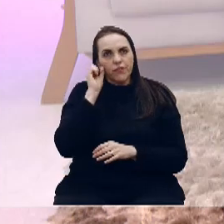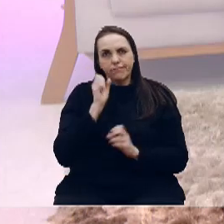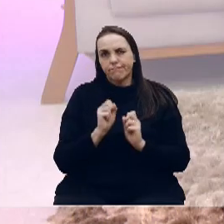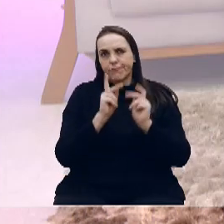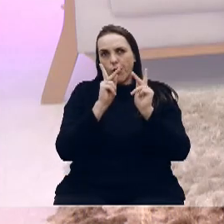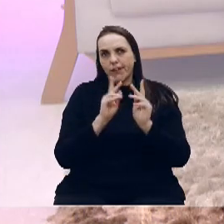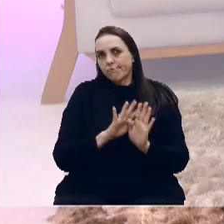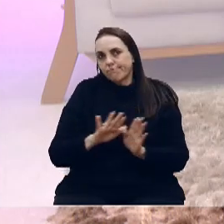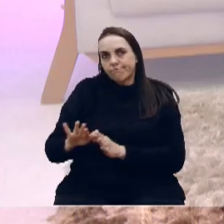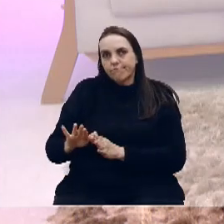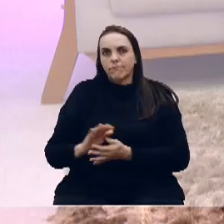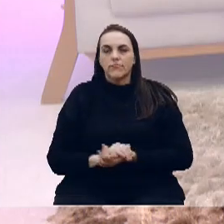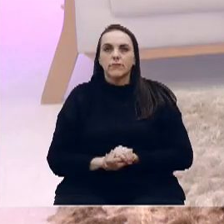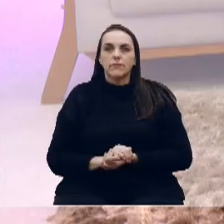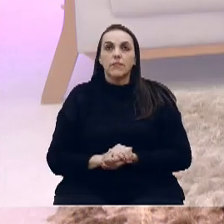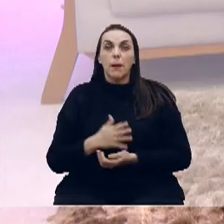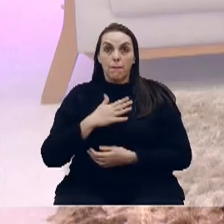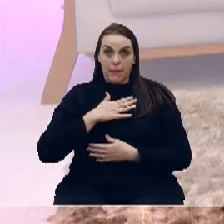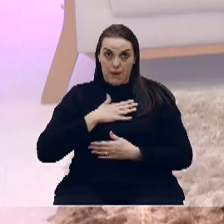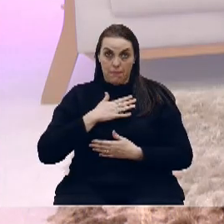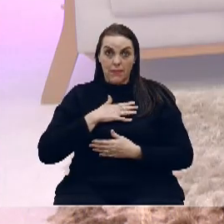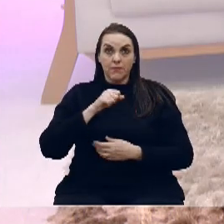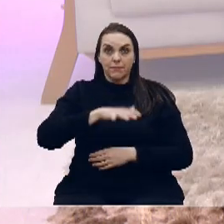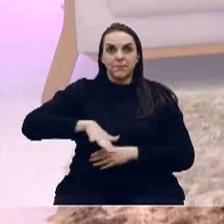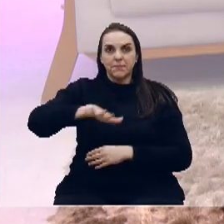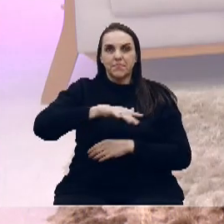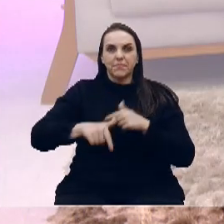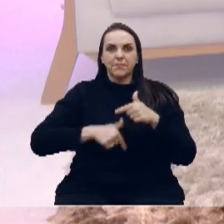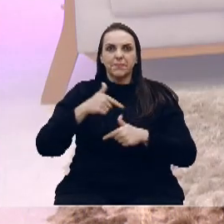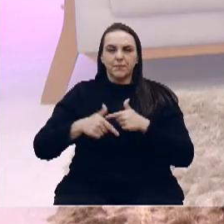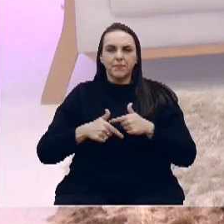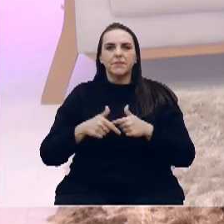Para mim, dentro do meu ambiente de trabalho, eu não